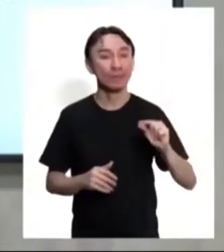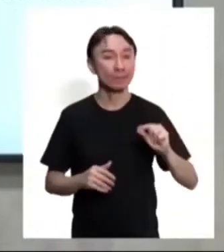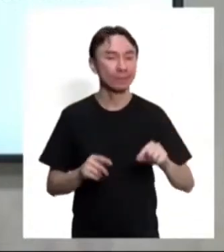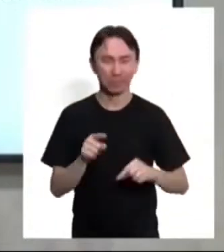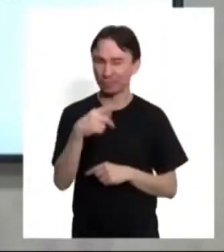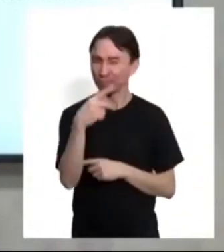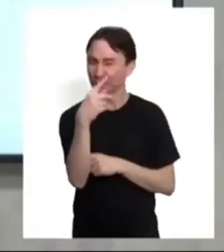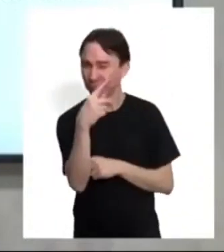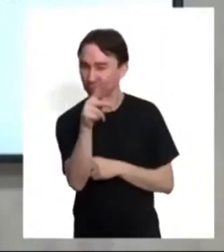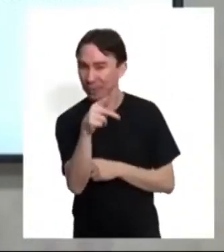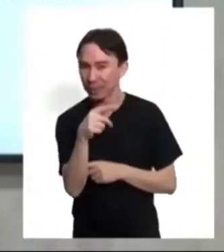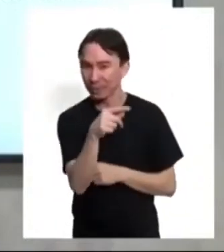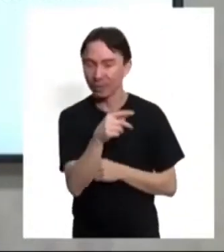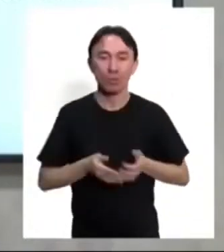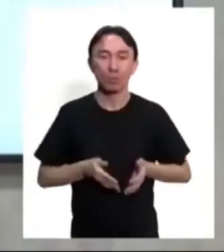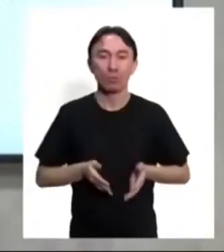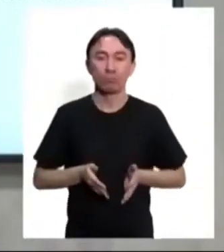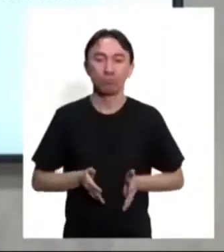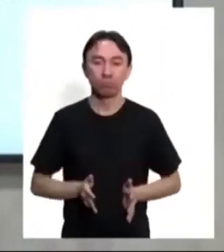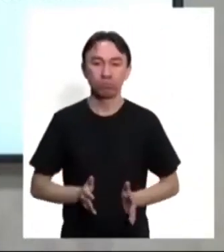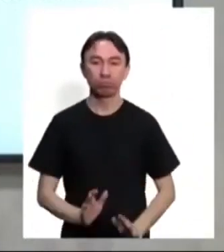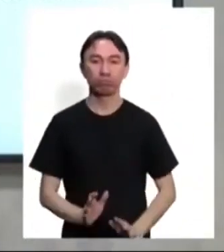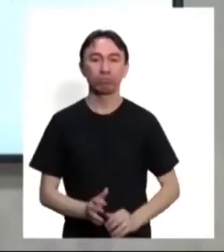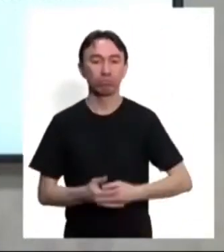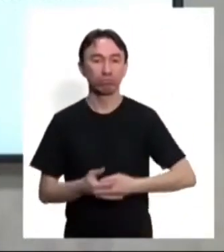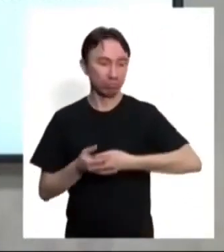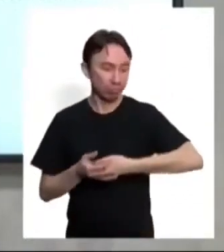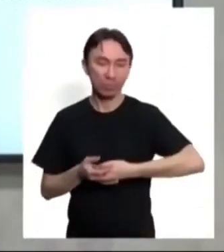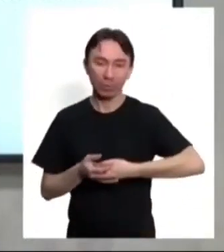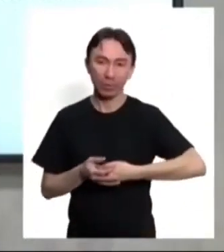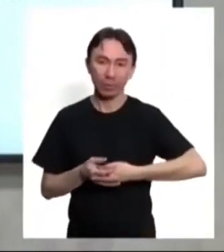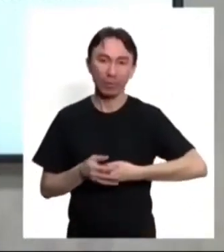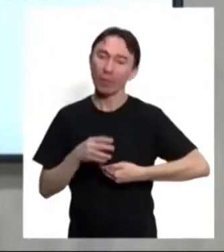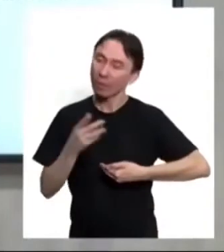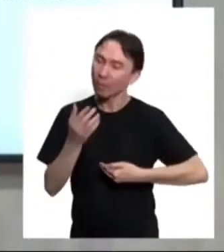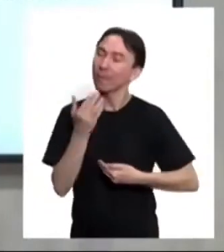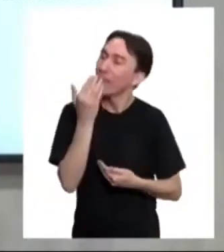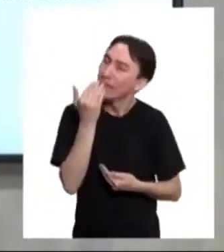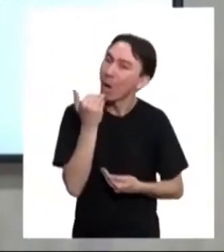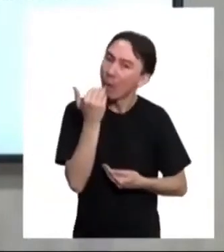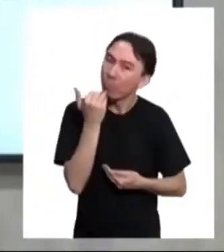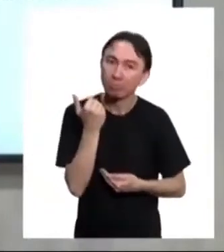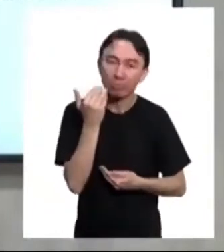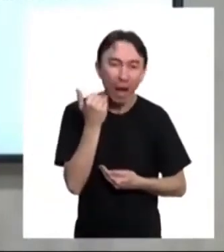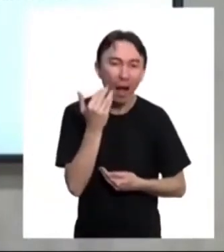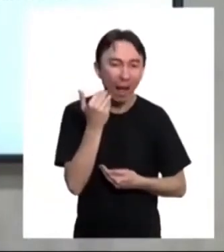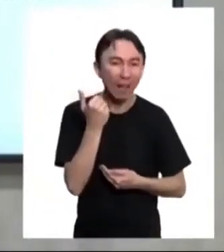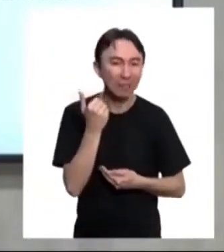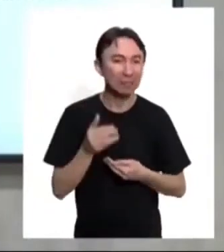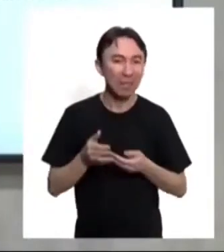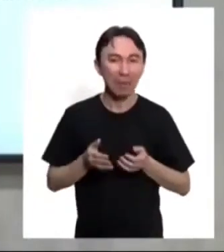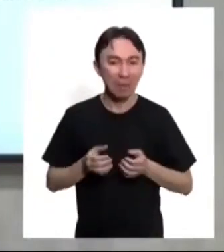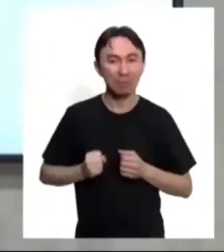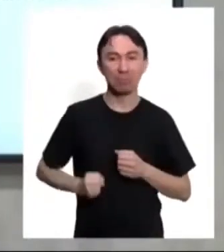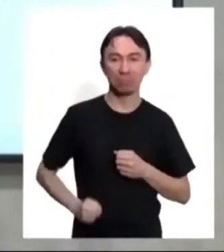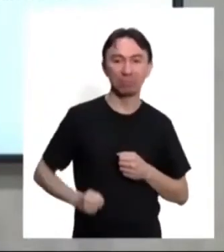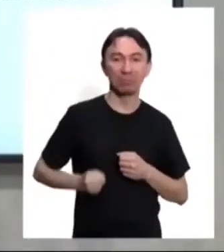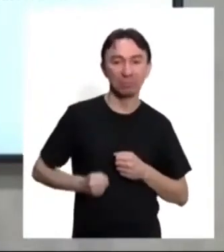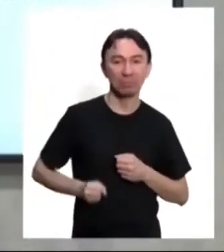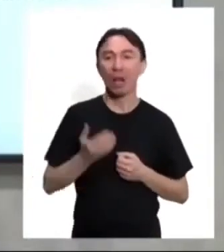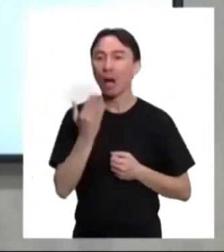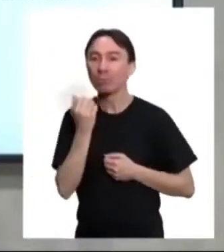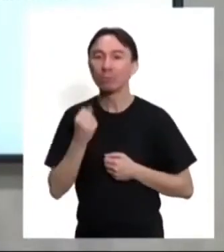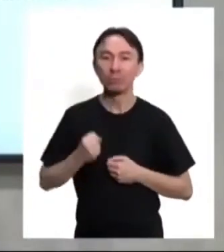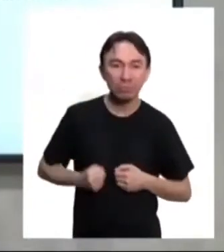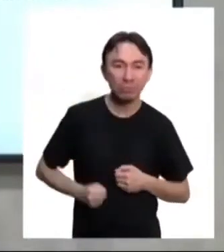nasceu, você está se alimentando e você está eliminando. A sua vida é uma constância esse